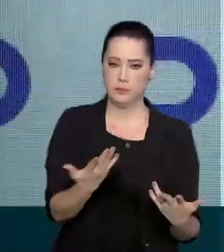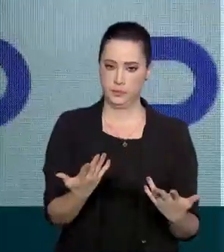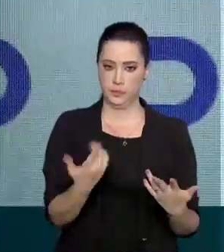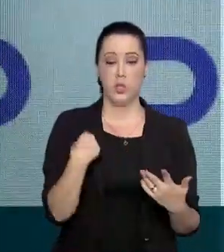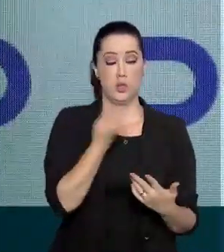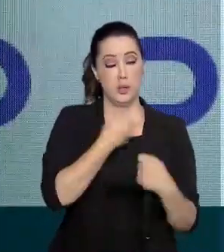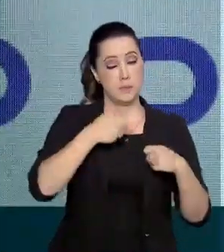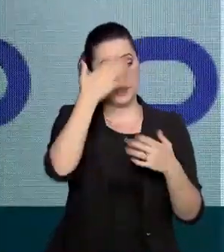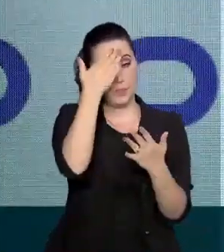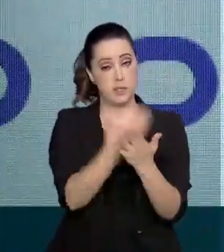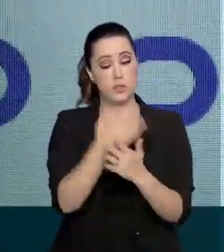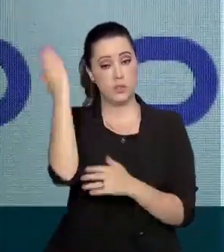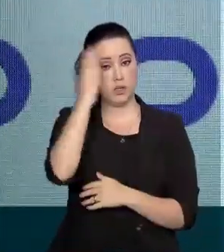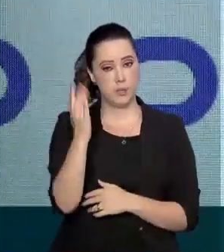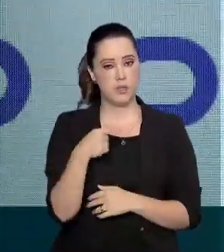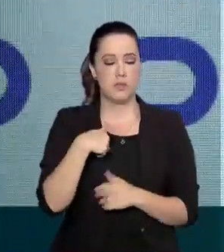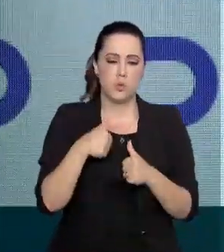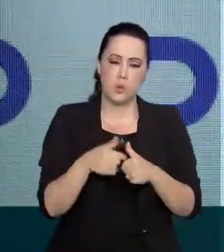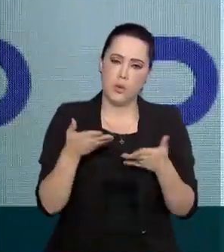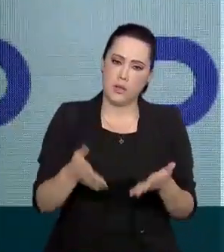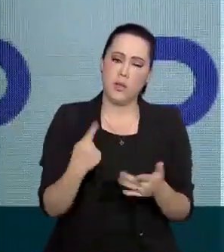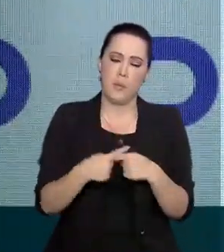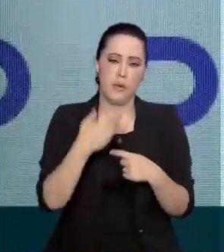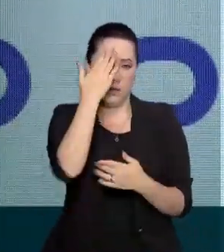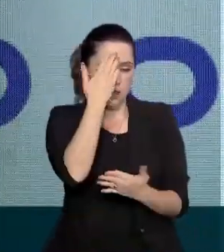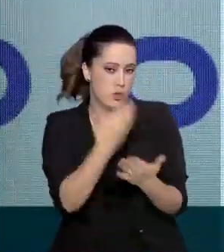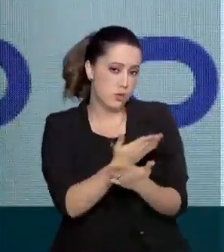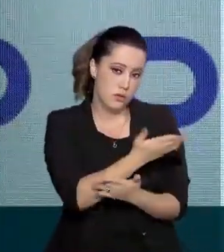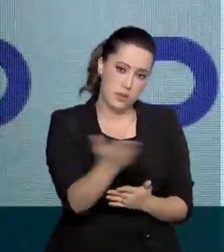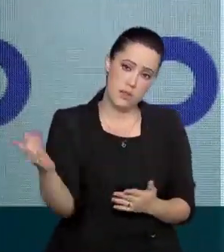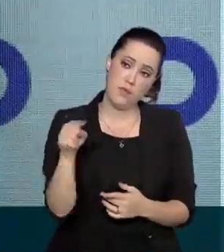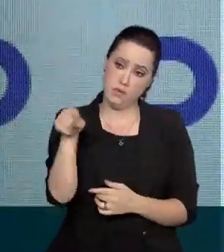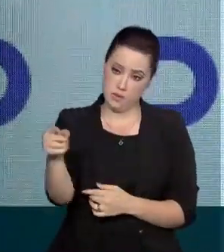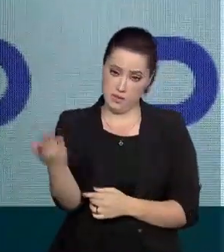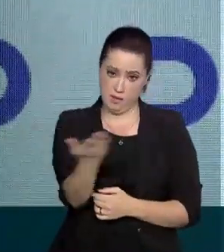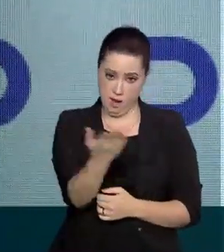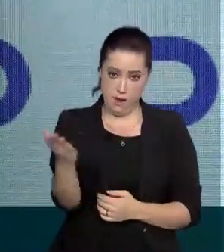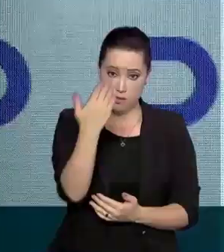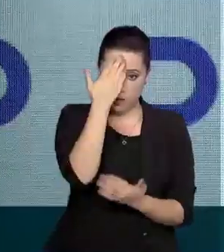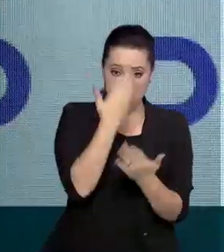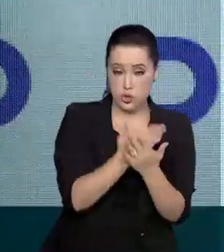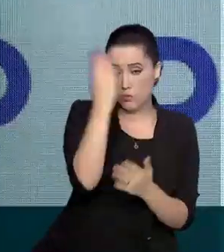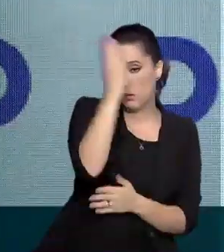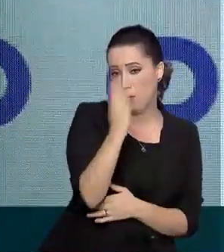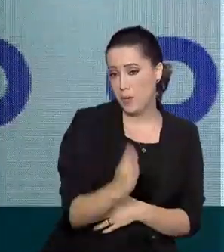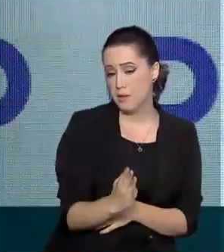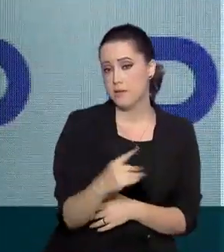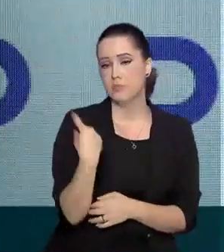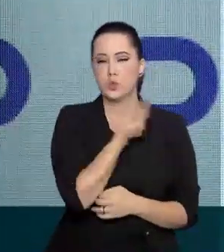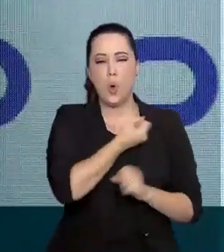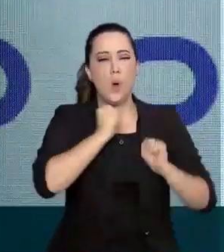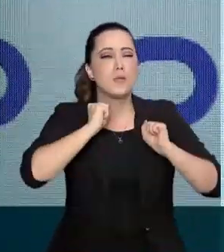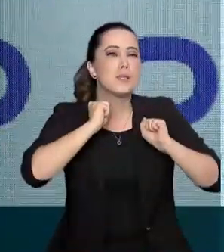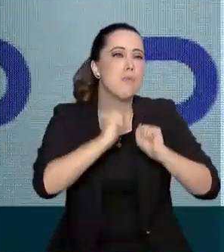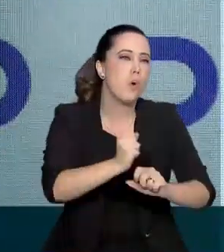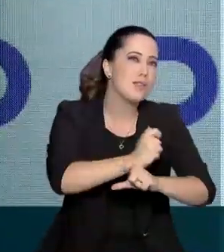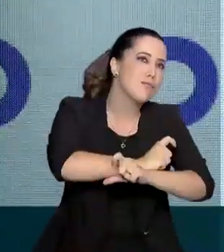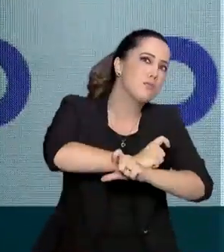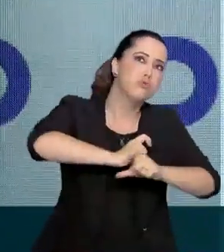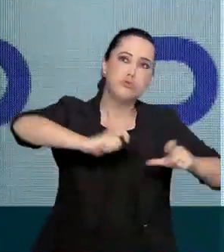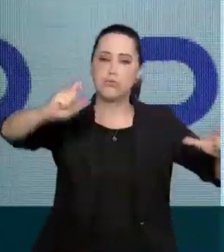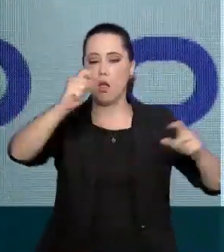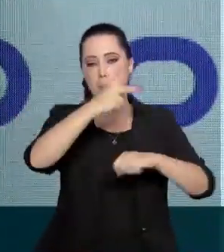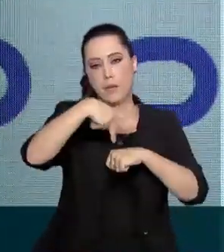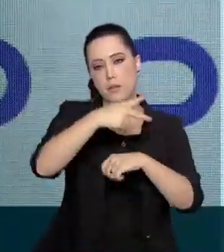Brasil. Estou aqui porque acredito em vocês. Vocês estão aqui porque acreditam no Brasil. Nós temos tudo para ser uma grande nação.